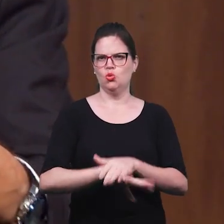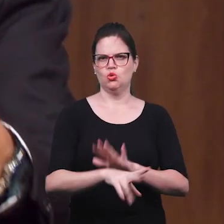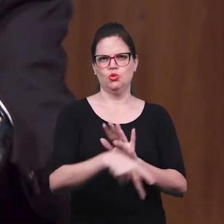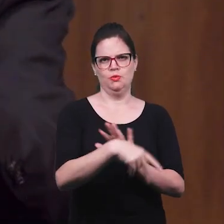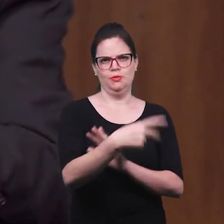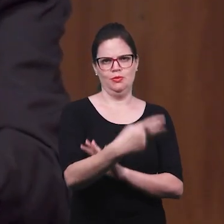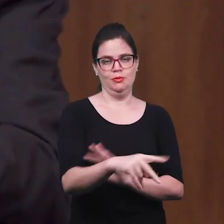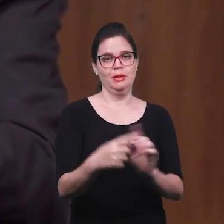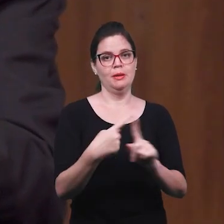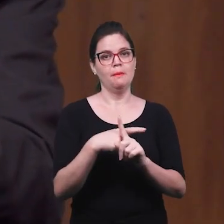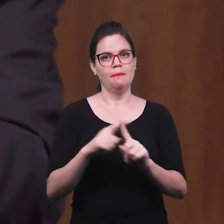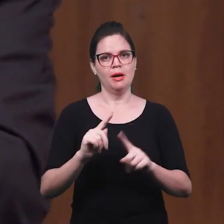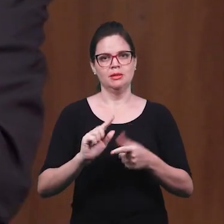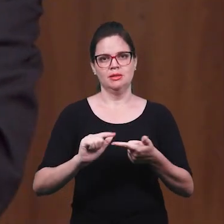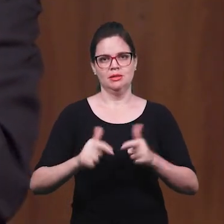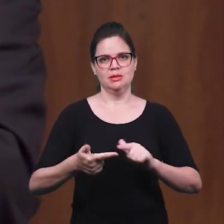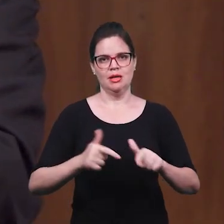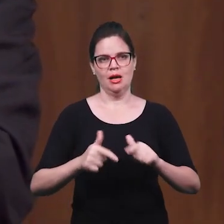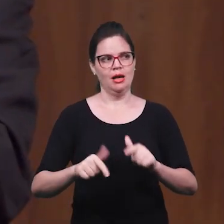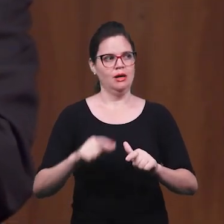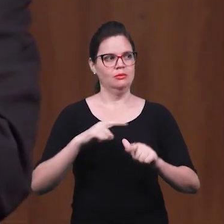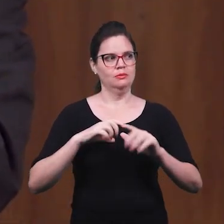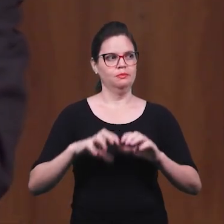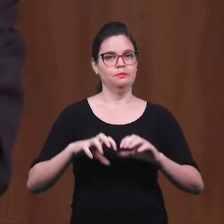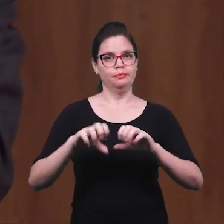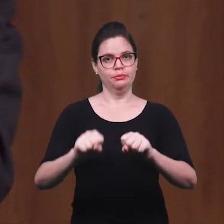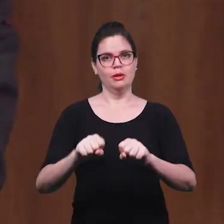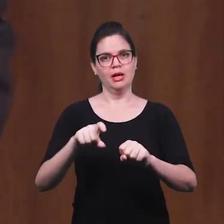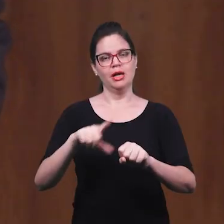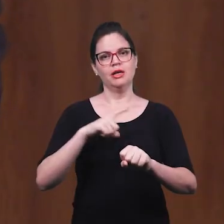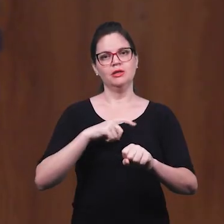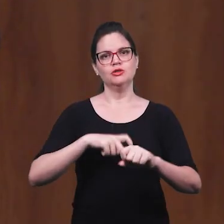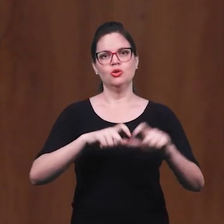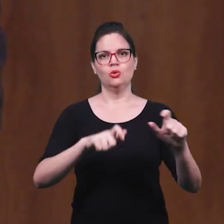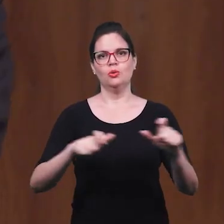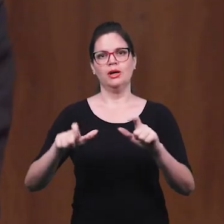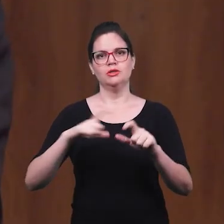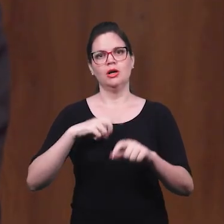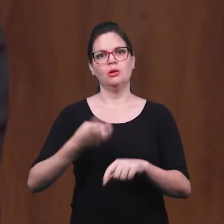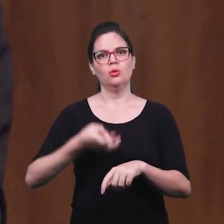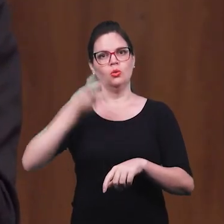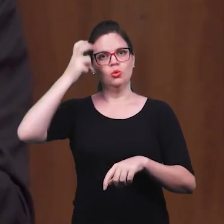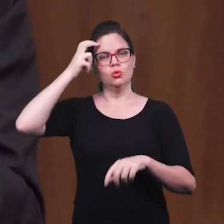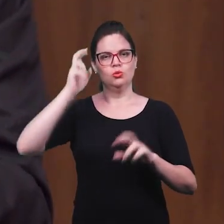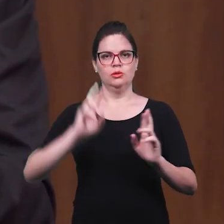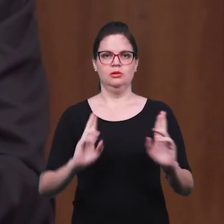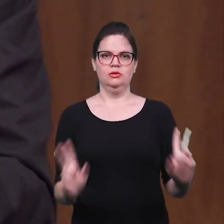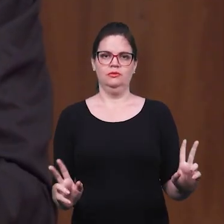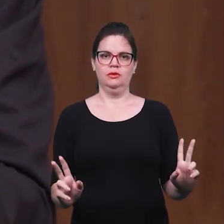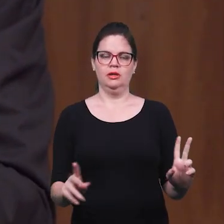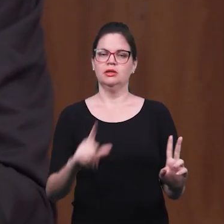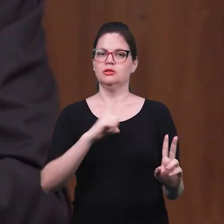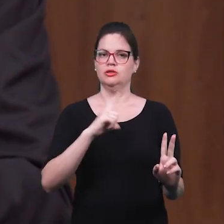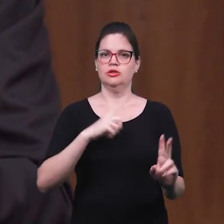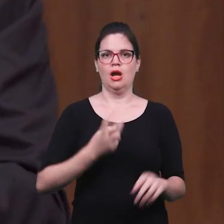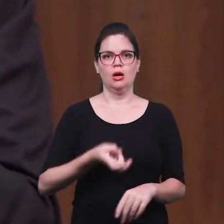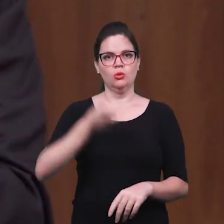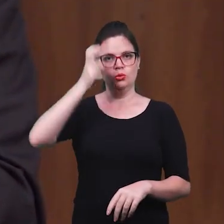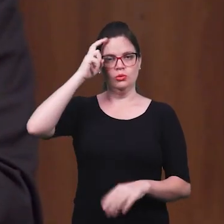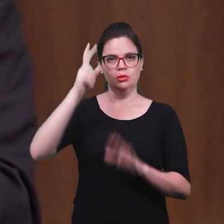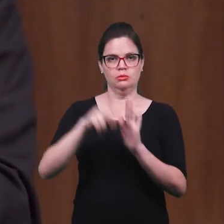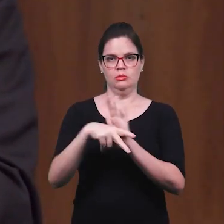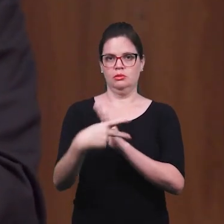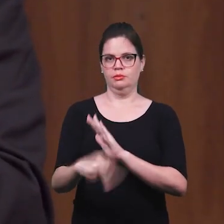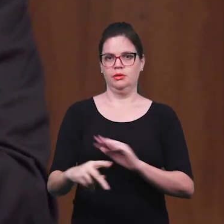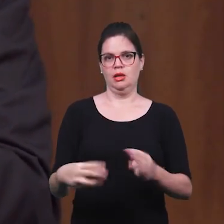habitava dentro de Canaã e tinha os cananeus, então havia duas culturas diferentes ali. A cultura dos hebreus, que eles traziam